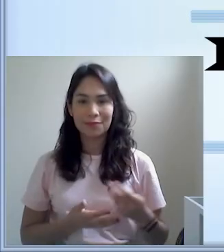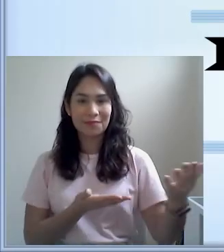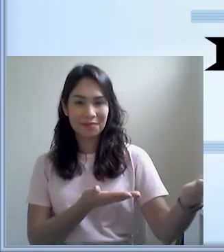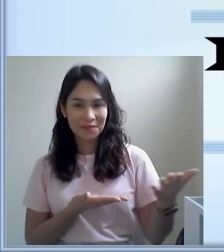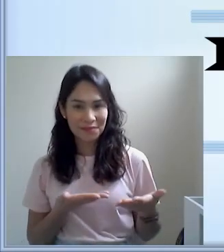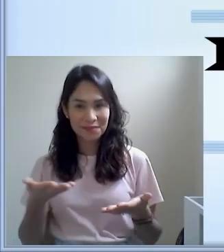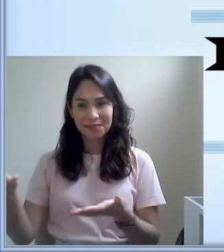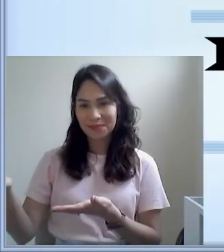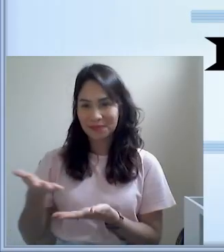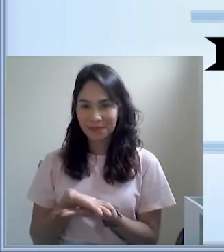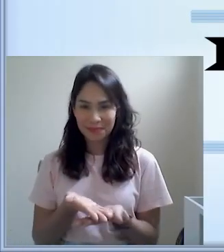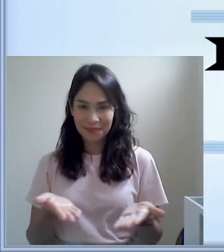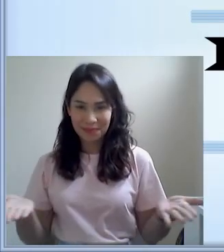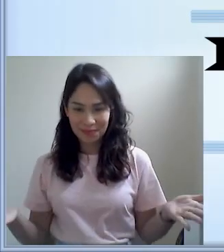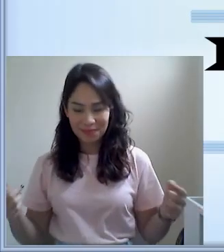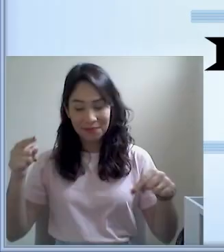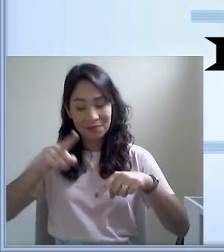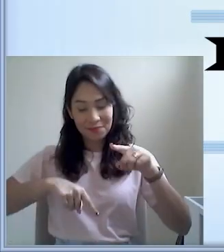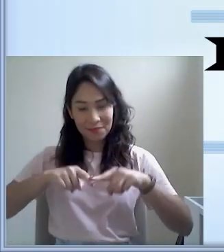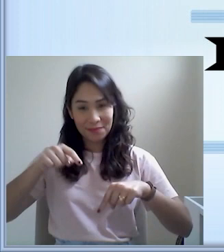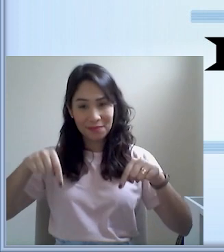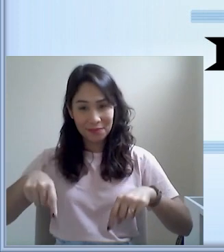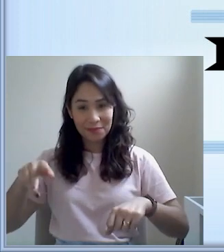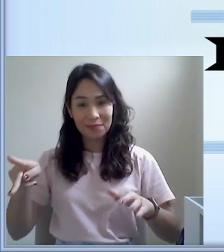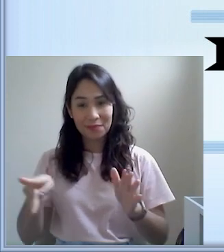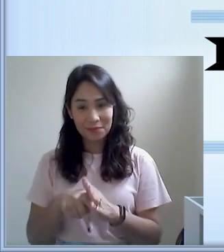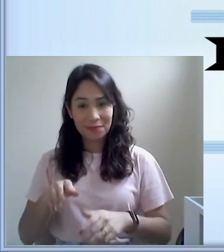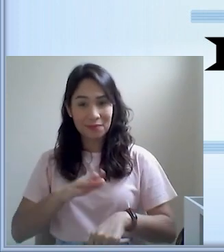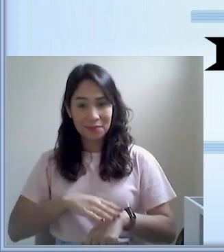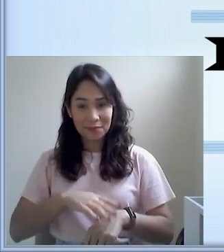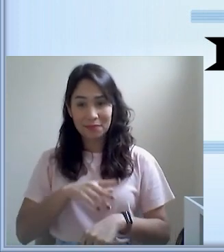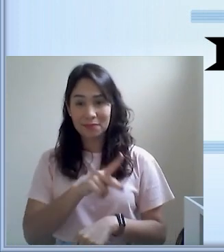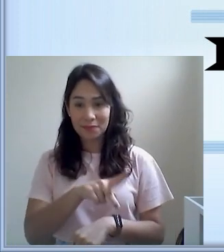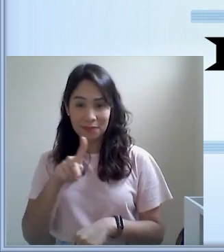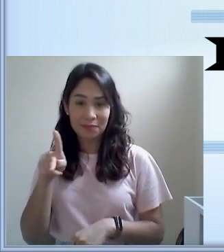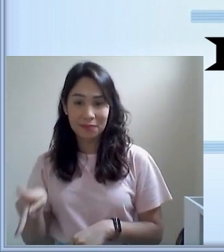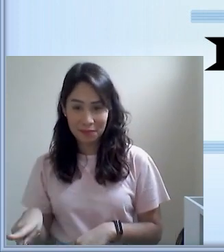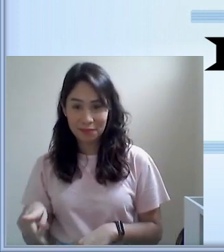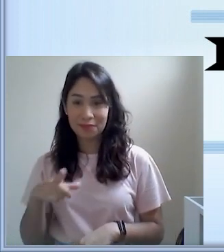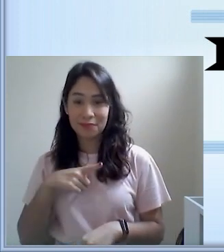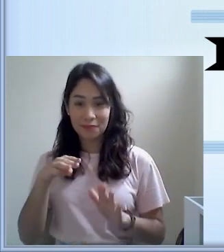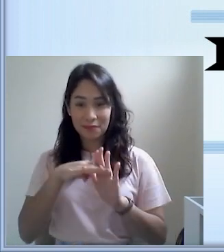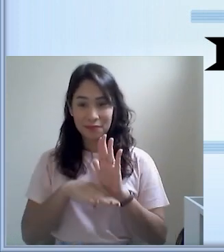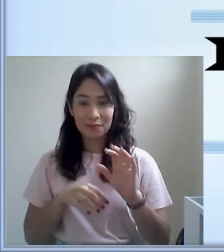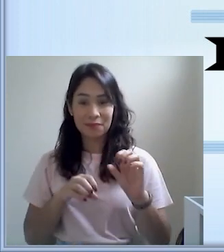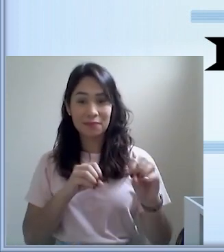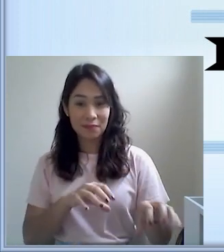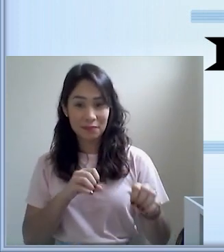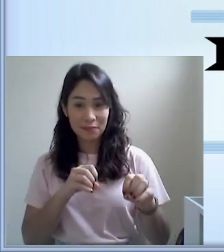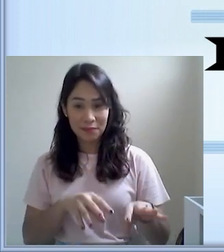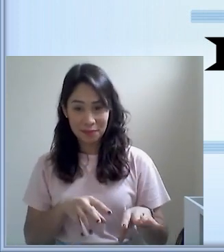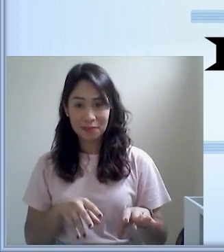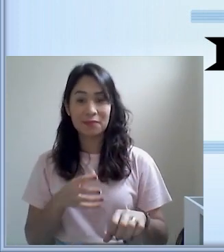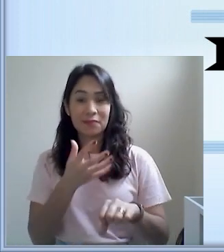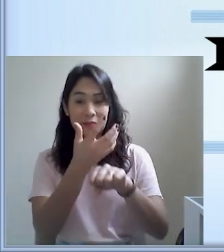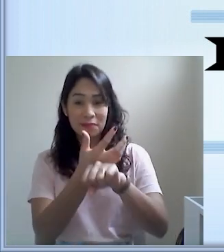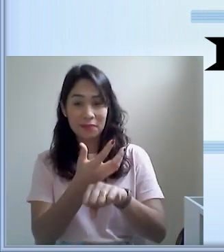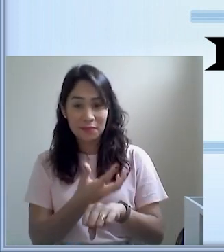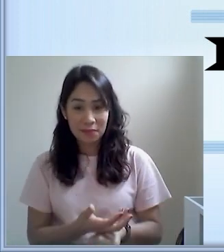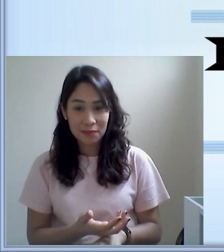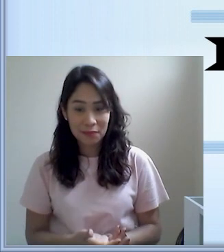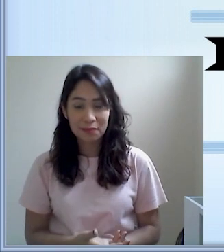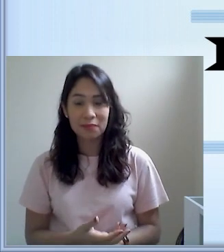Sejam todos bem-vindos. Esta é uma obra produzida pelo docente e integra os planos de ensino das disciplinas ofertadas